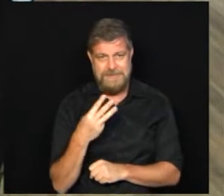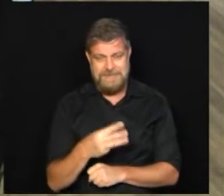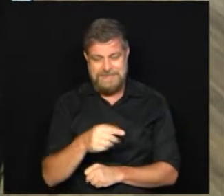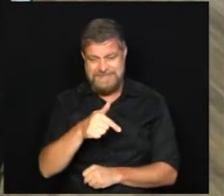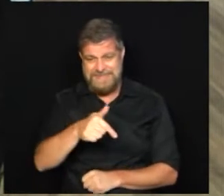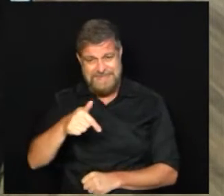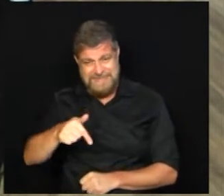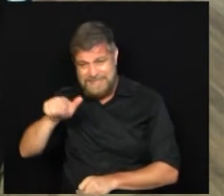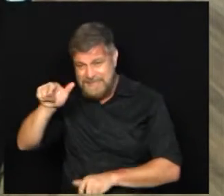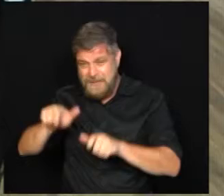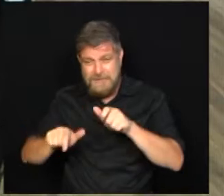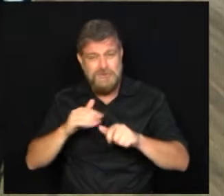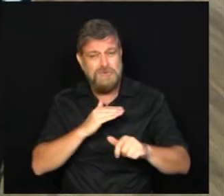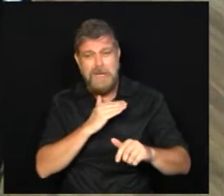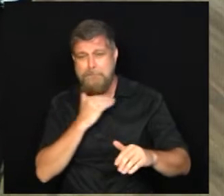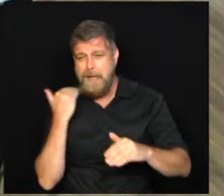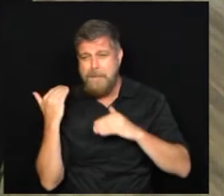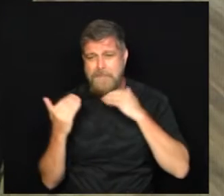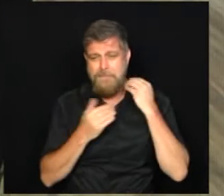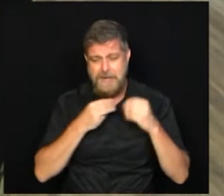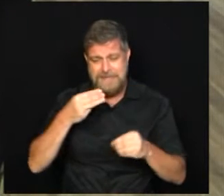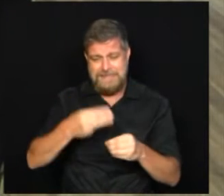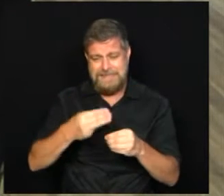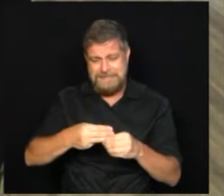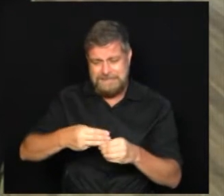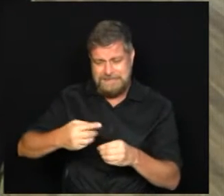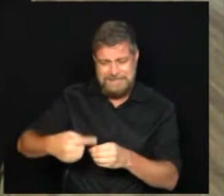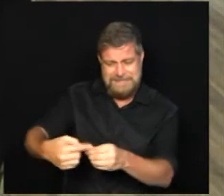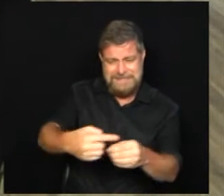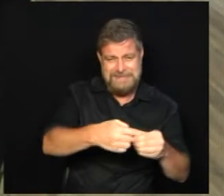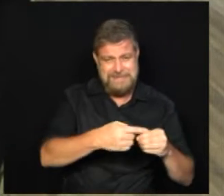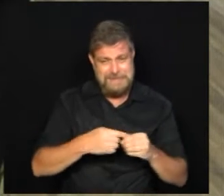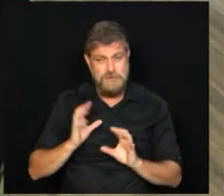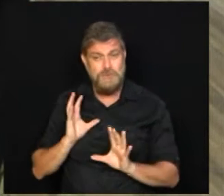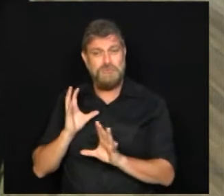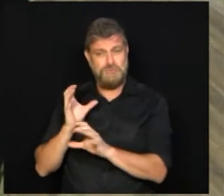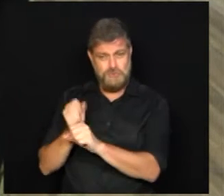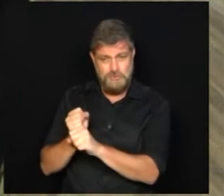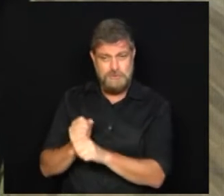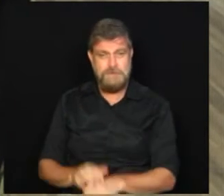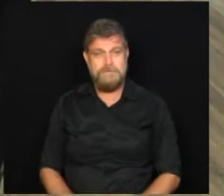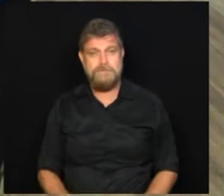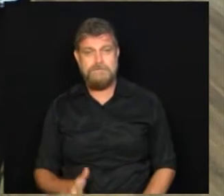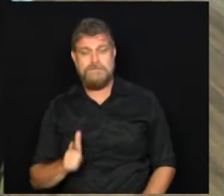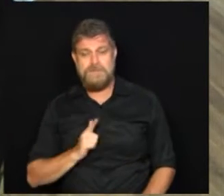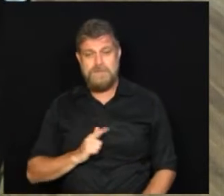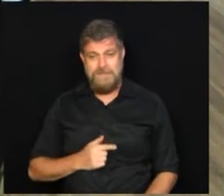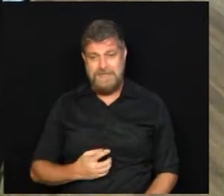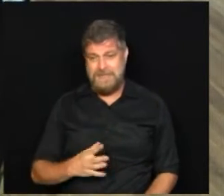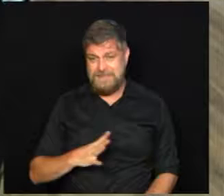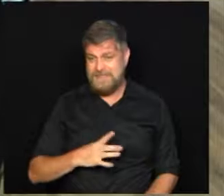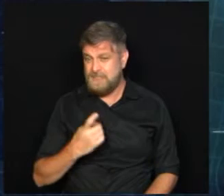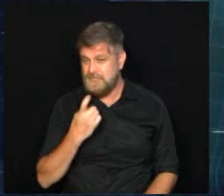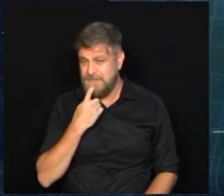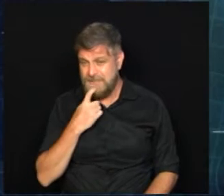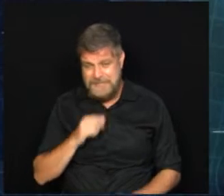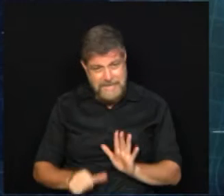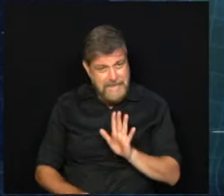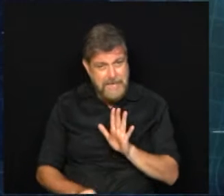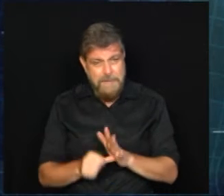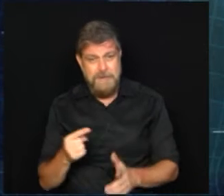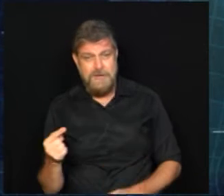d4377 mortos aqui na região metropolitana de Campinas a Cidade lidera esse ranking